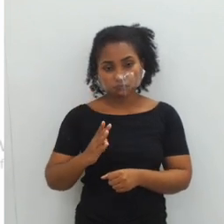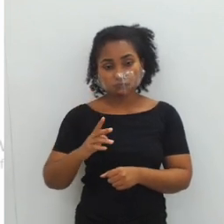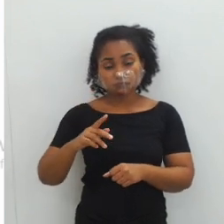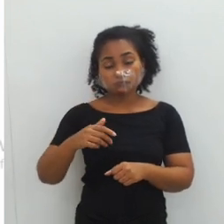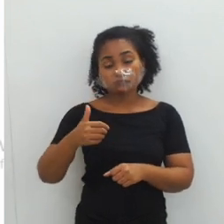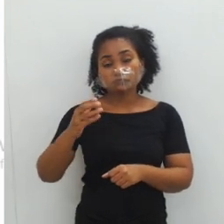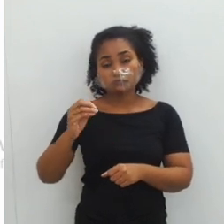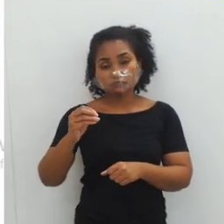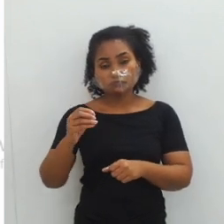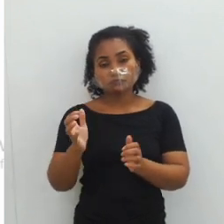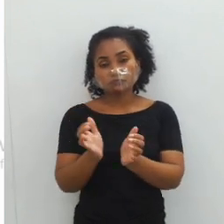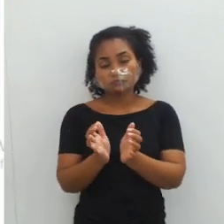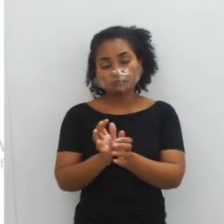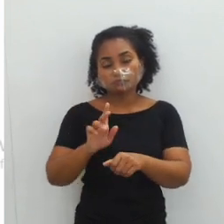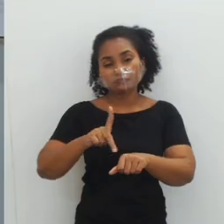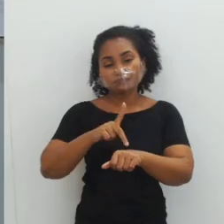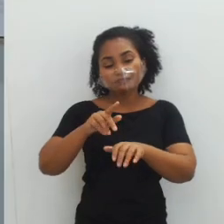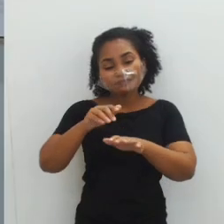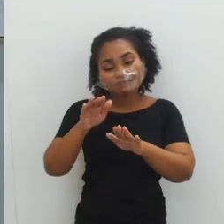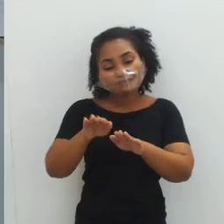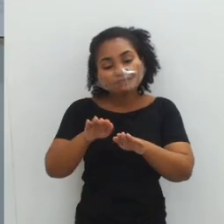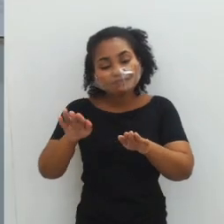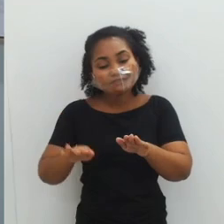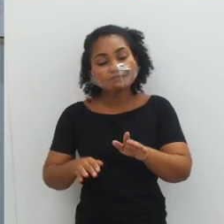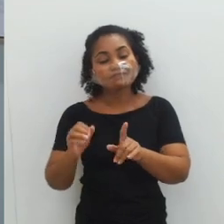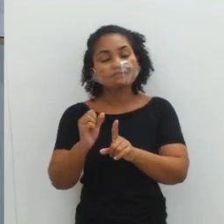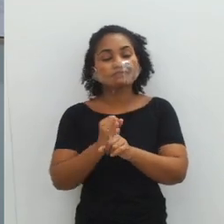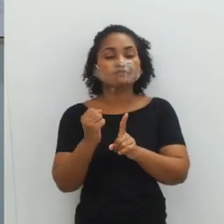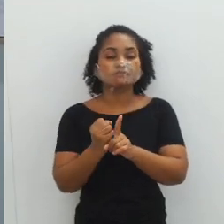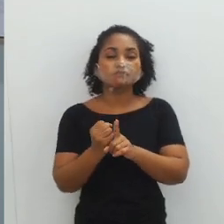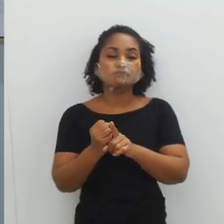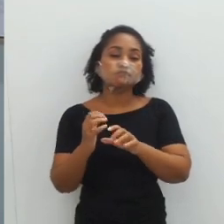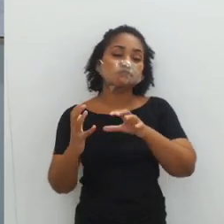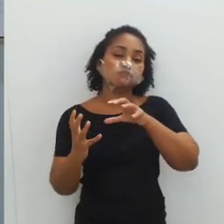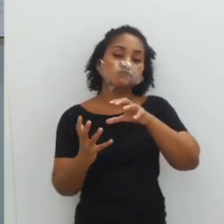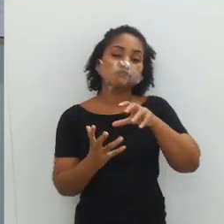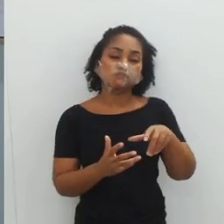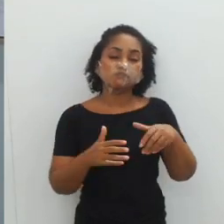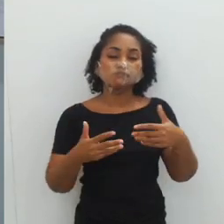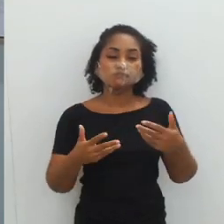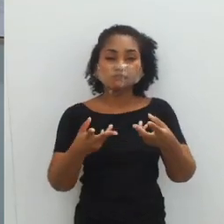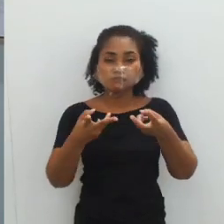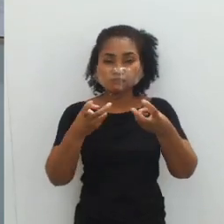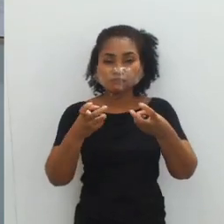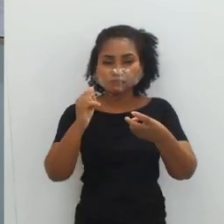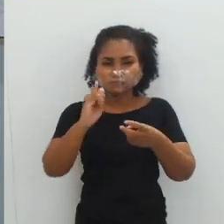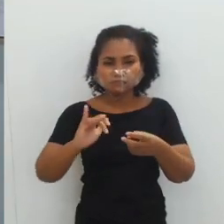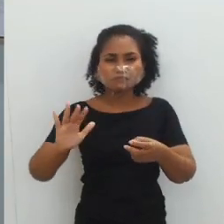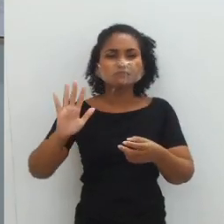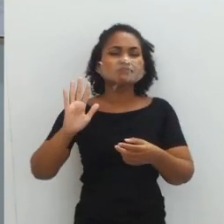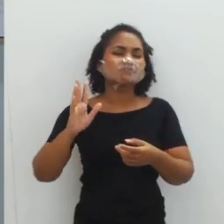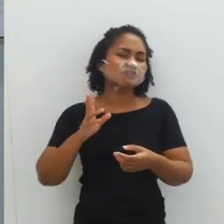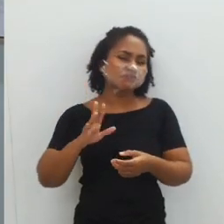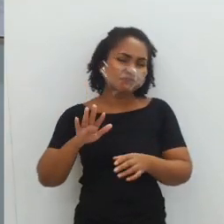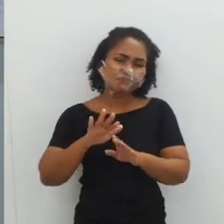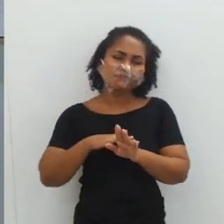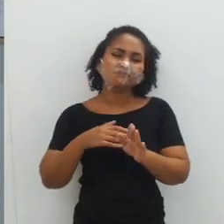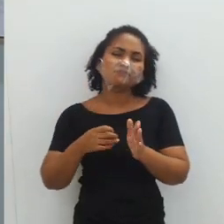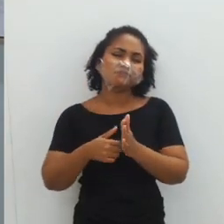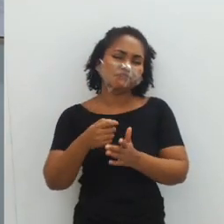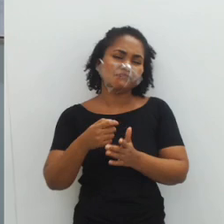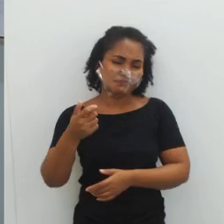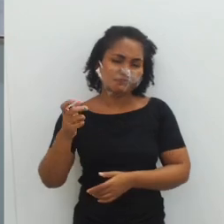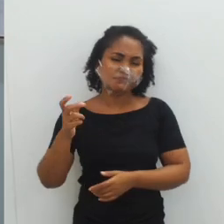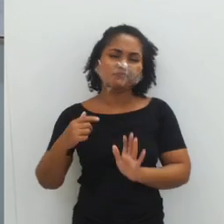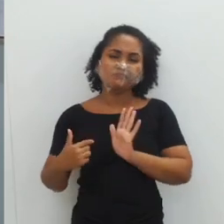países mais desiguais do mundo. E aí eu trago essa imagem aí que é bem marcante, acho que quase todo professor